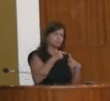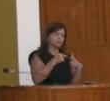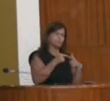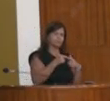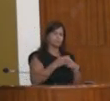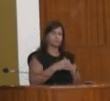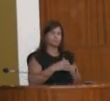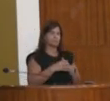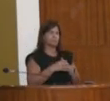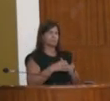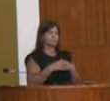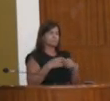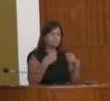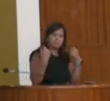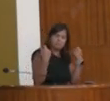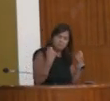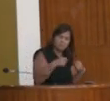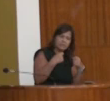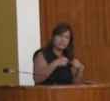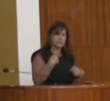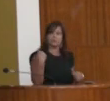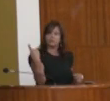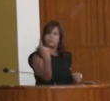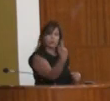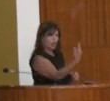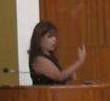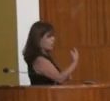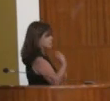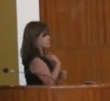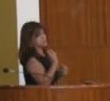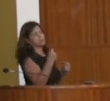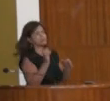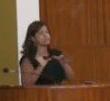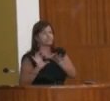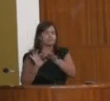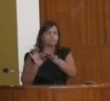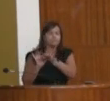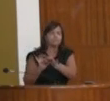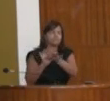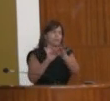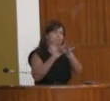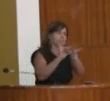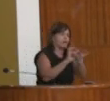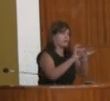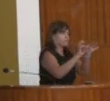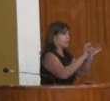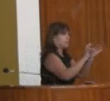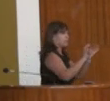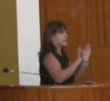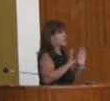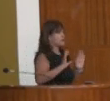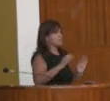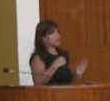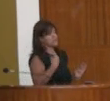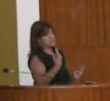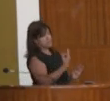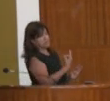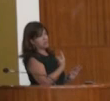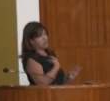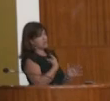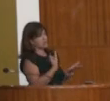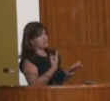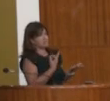presente. Precisamos nos unir. Não adianta existir a lei, mas se a gente não fiscalizar, o povo